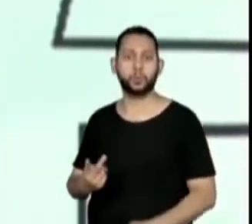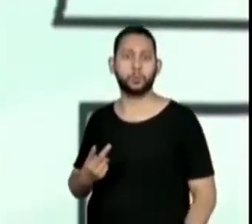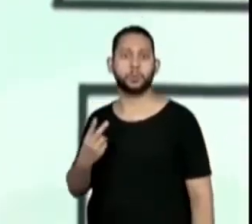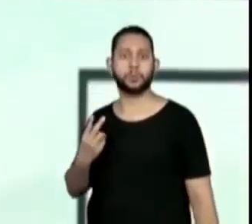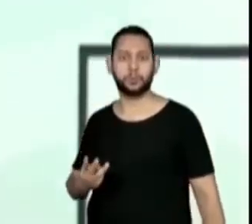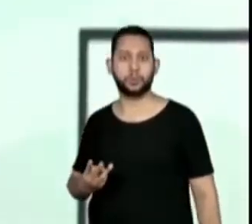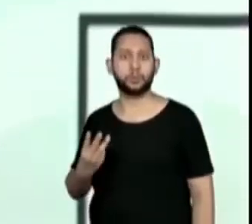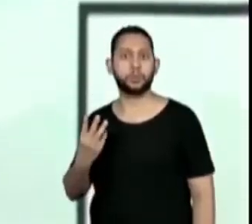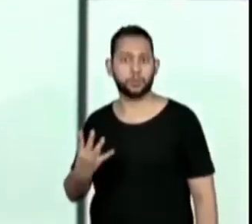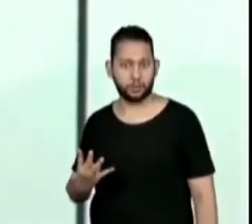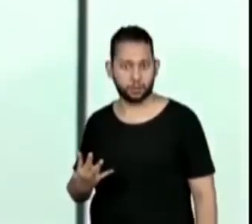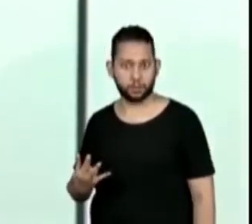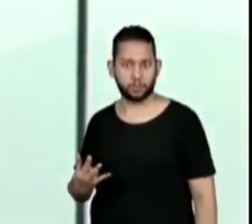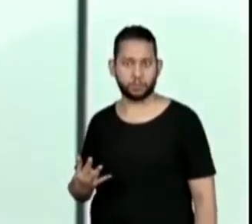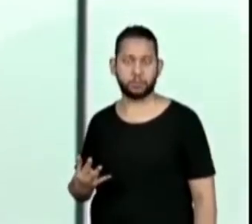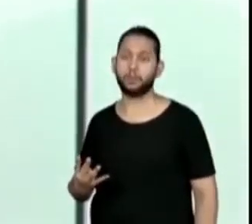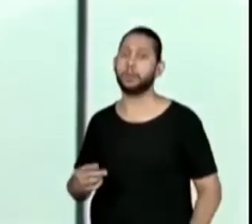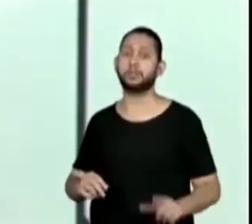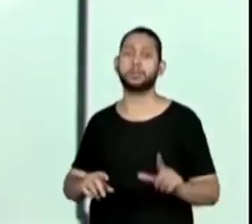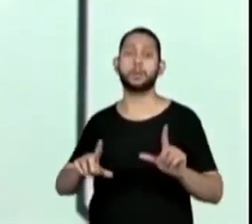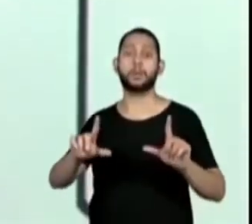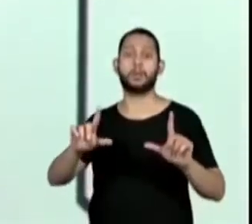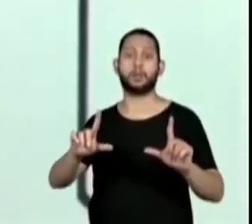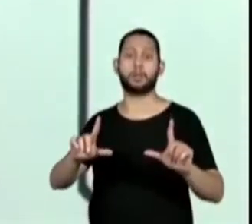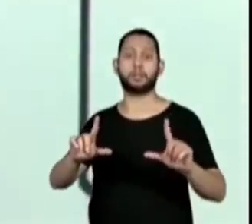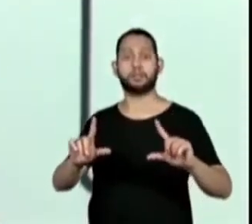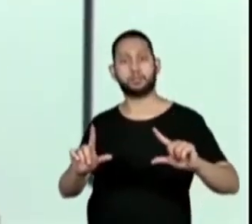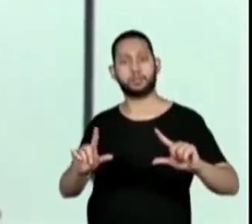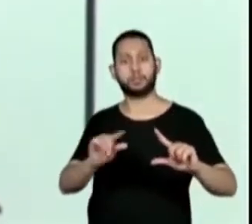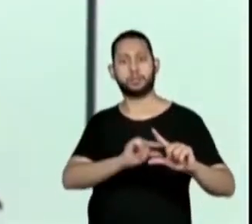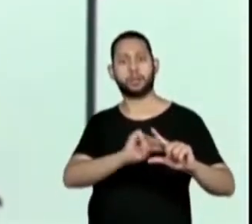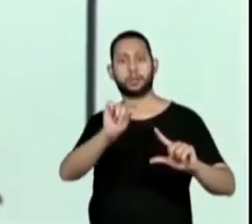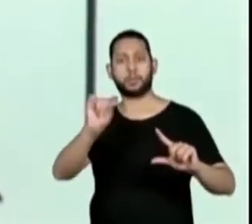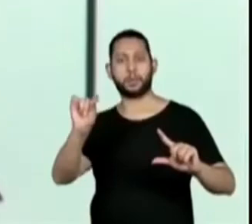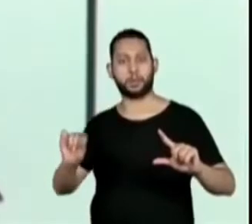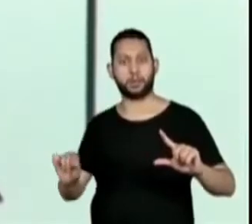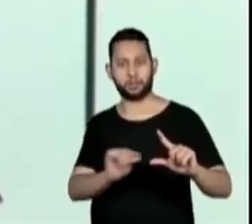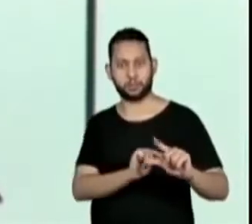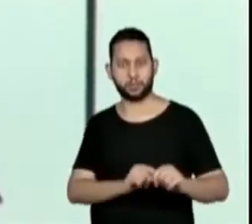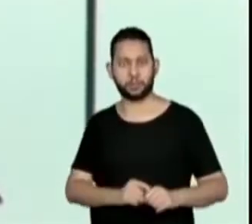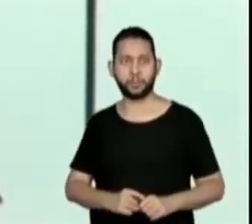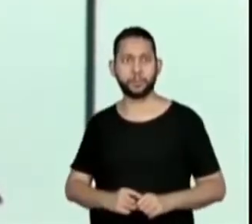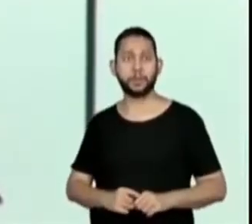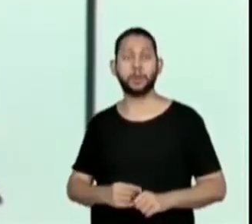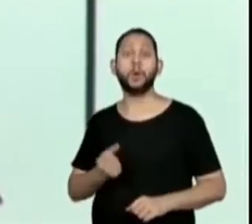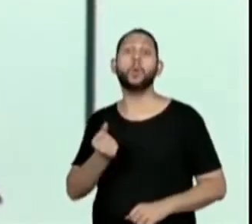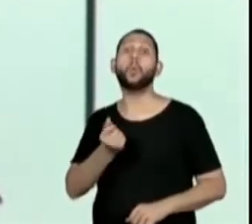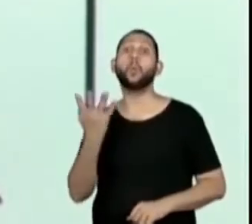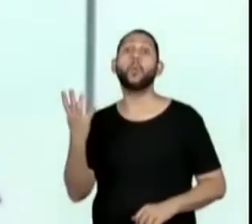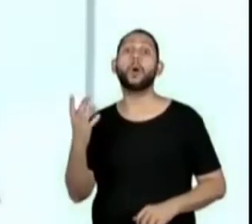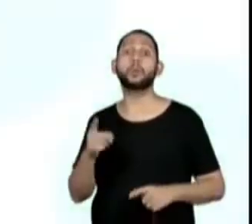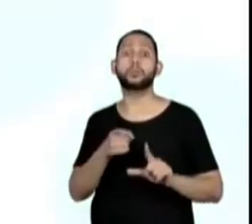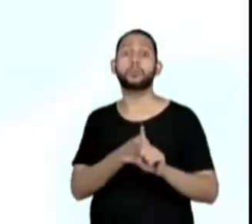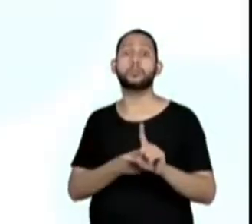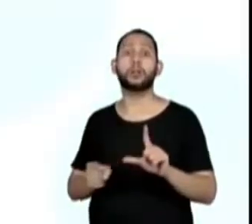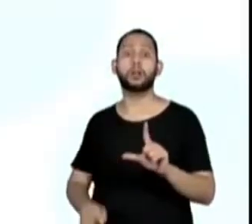1, 2, 3, 4. Também é um quadrilátero irregular, também é um trapézio. Vamos ver os ângulos retos. Tem um aqui